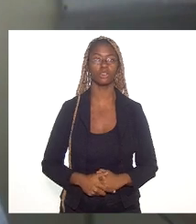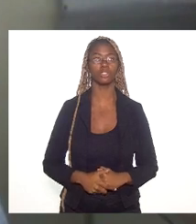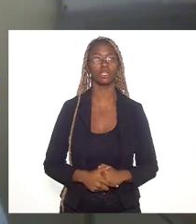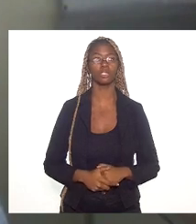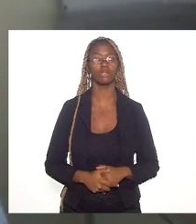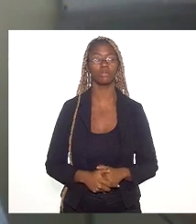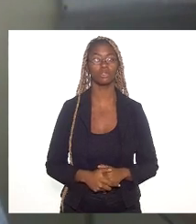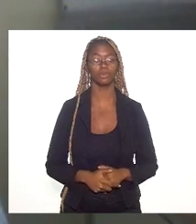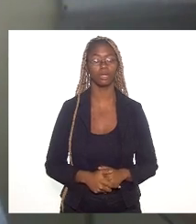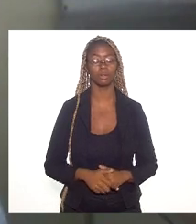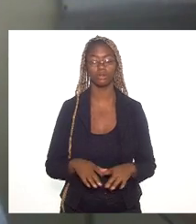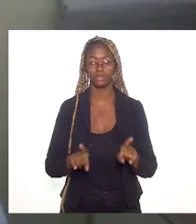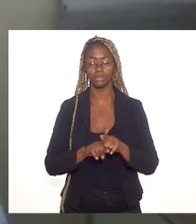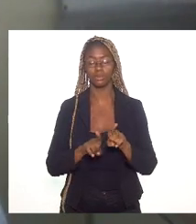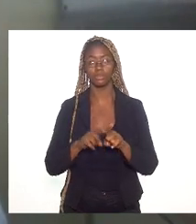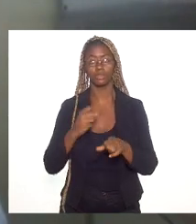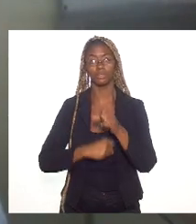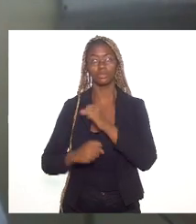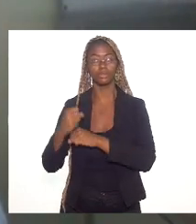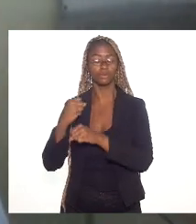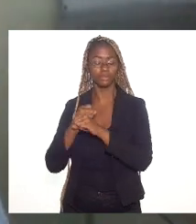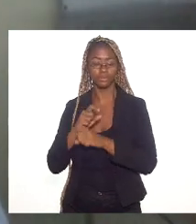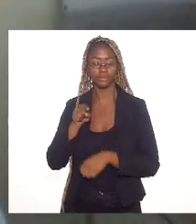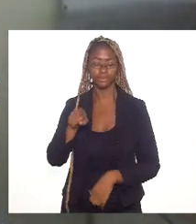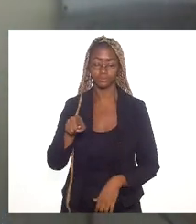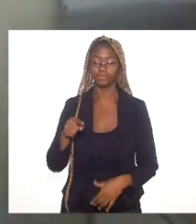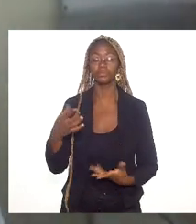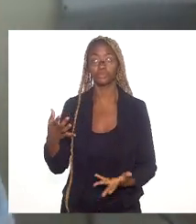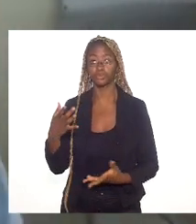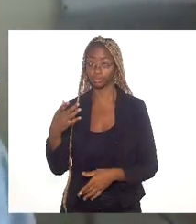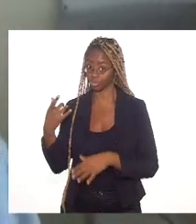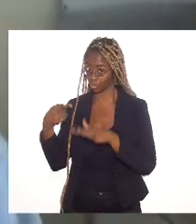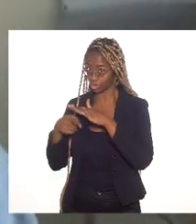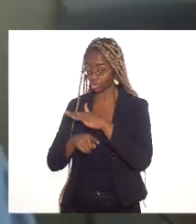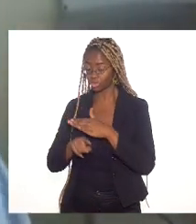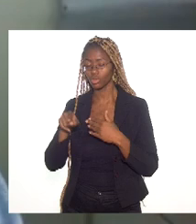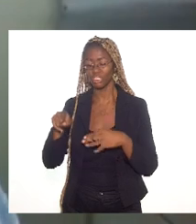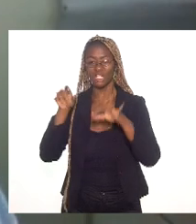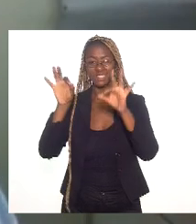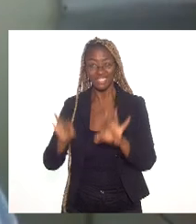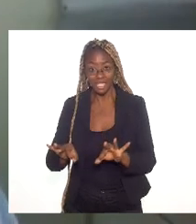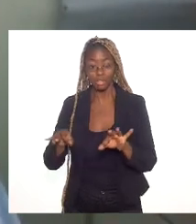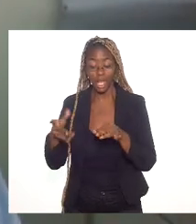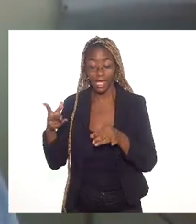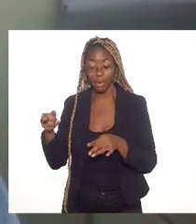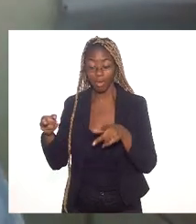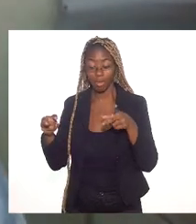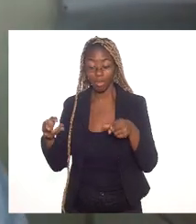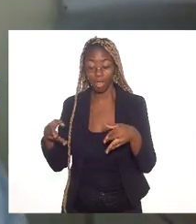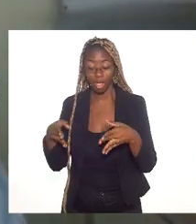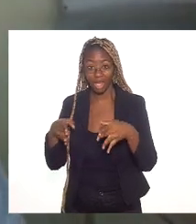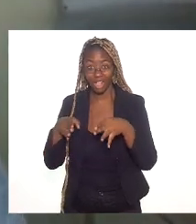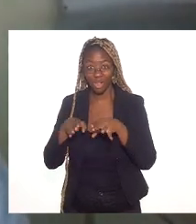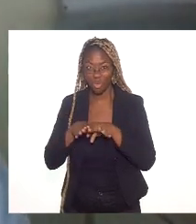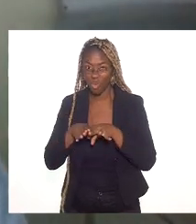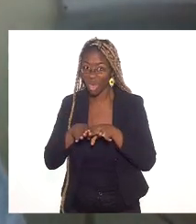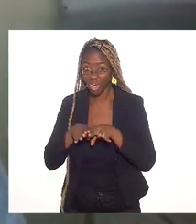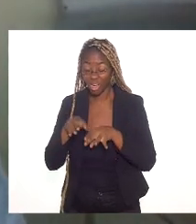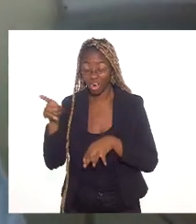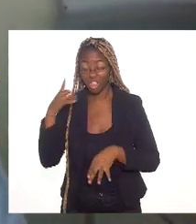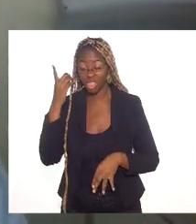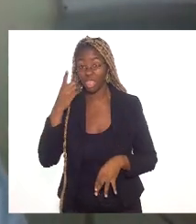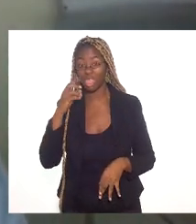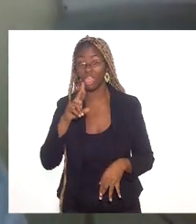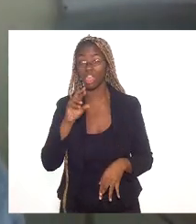2020, quer dizer, antiga, é do ano passado, no fundo do fundo, é absolutamente semelhante a do Rosenberg Reis, que